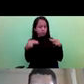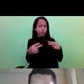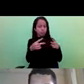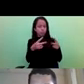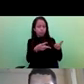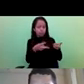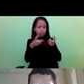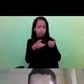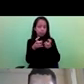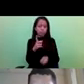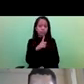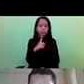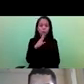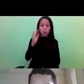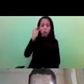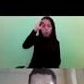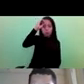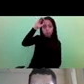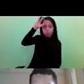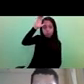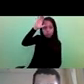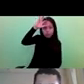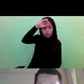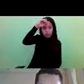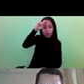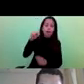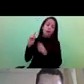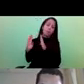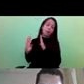que é construído num processo.